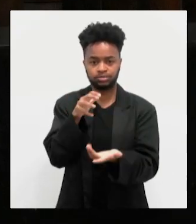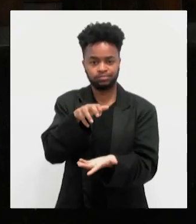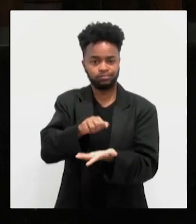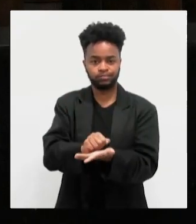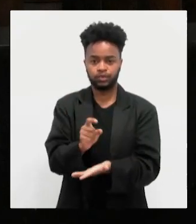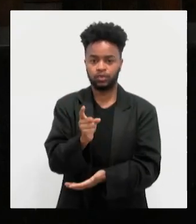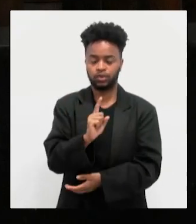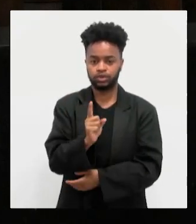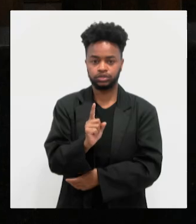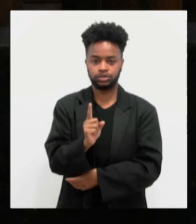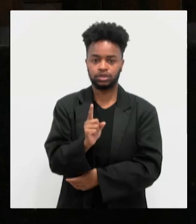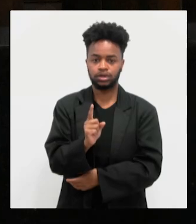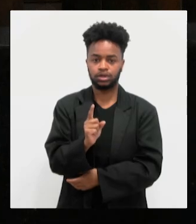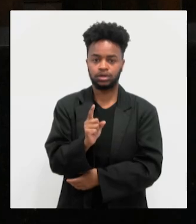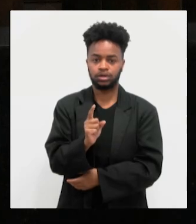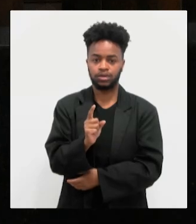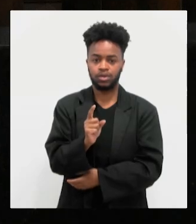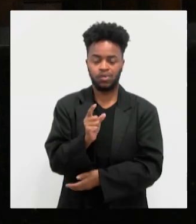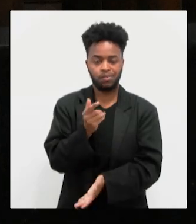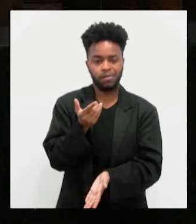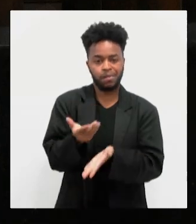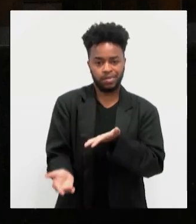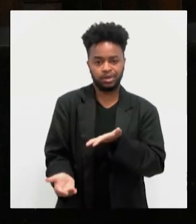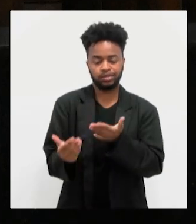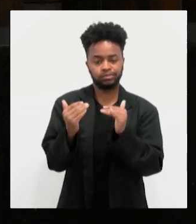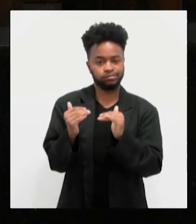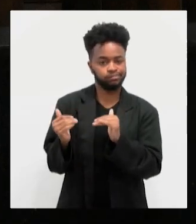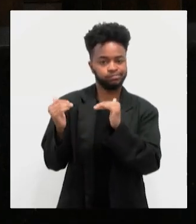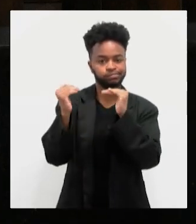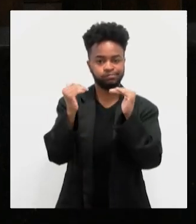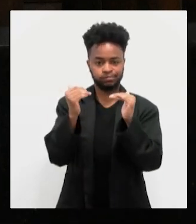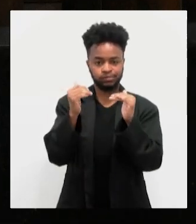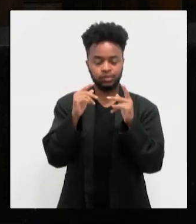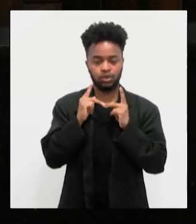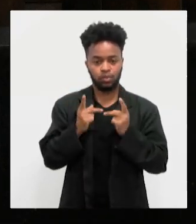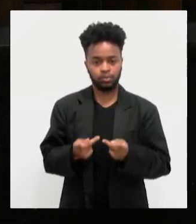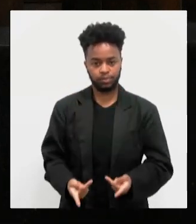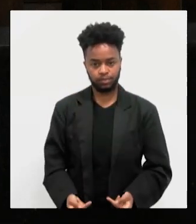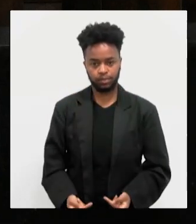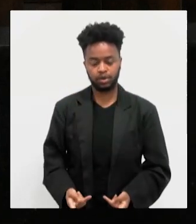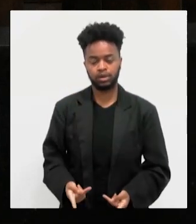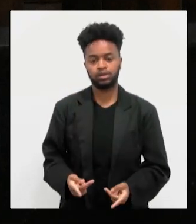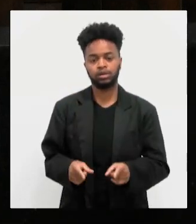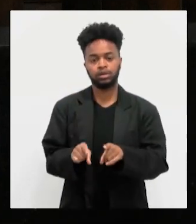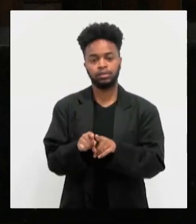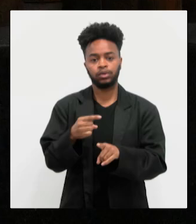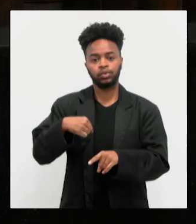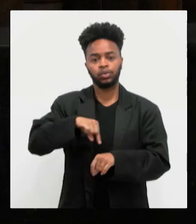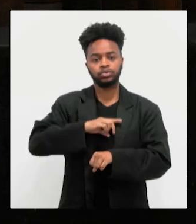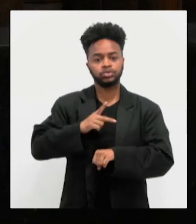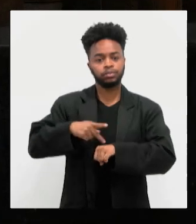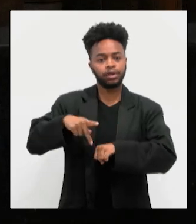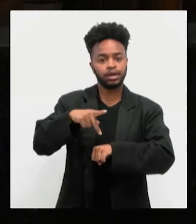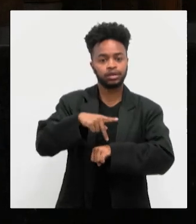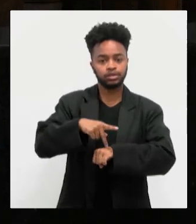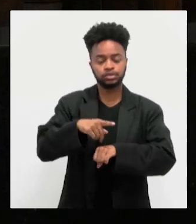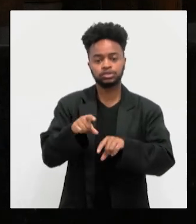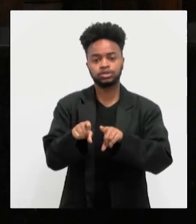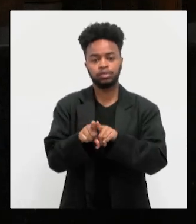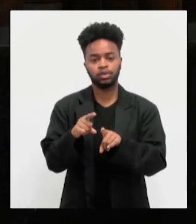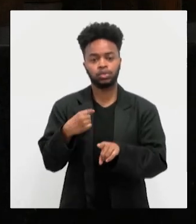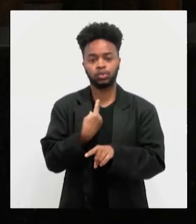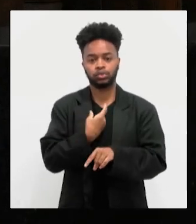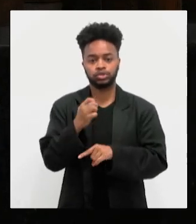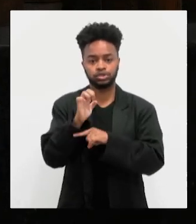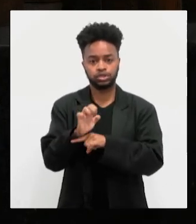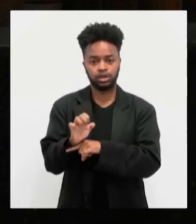registrar uma perda tão grande para a humanidade, para o nosso país e para o nosso